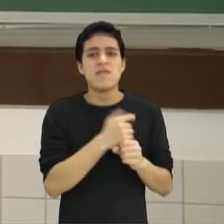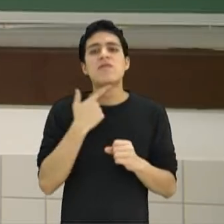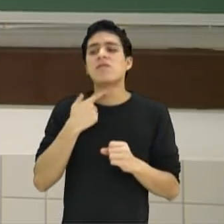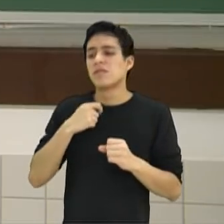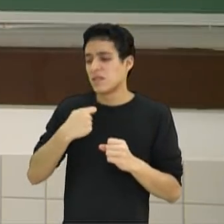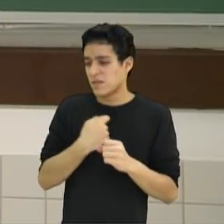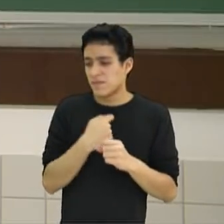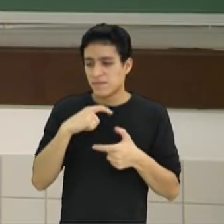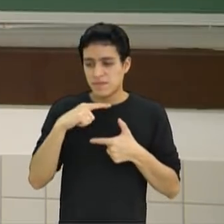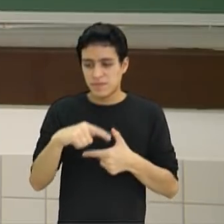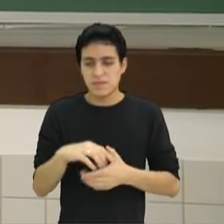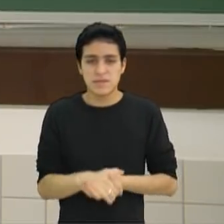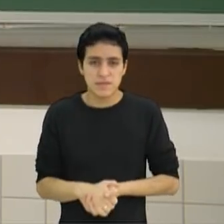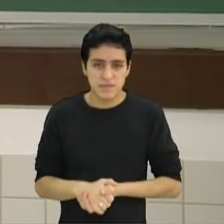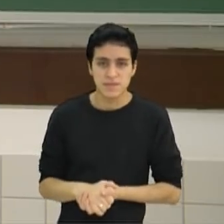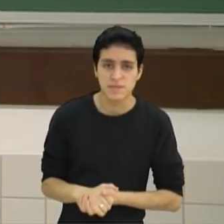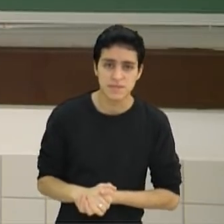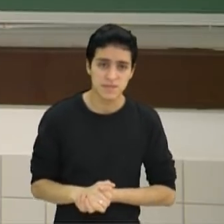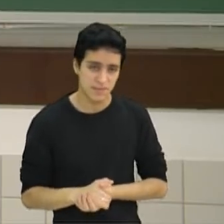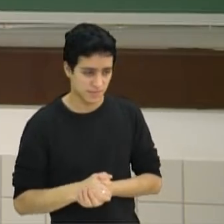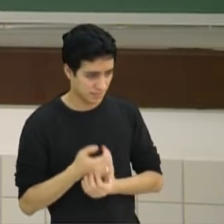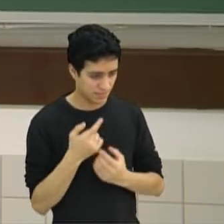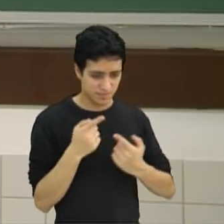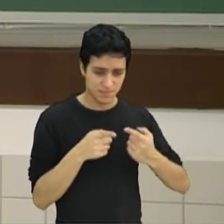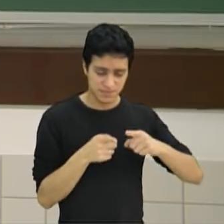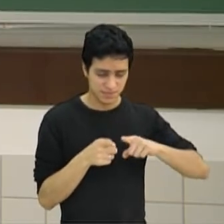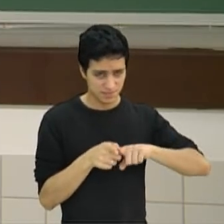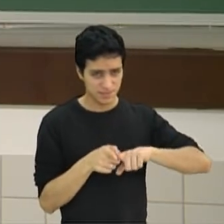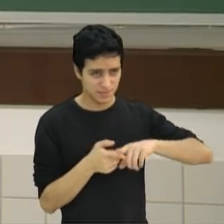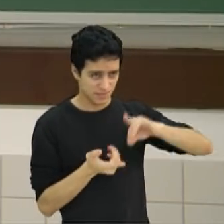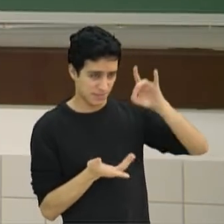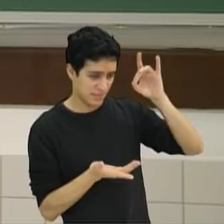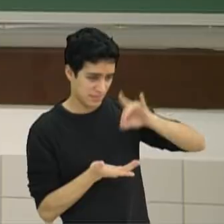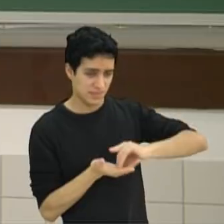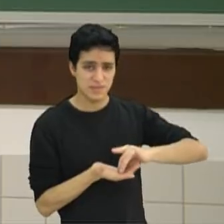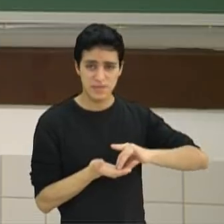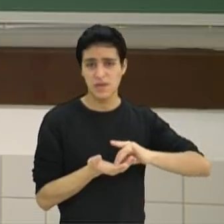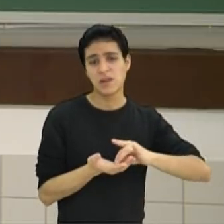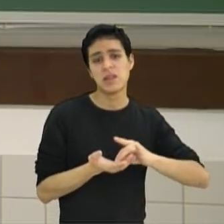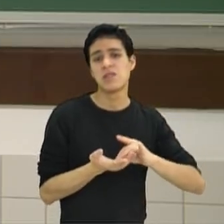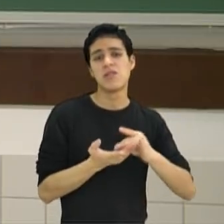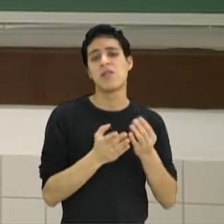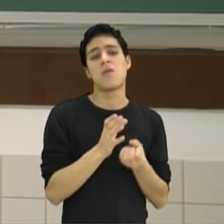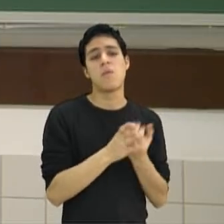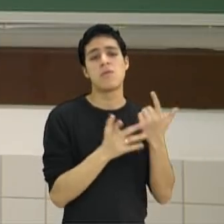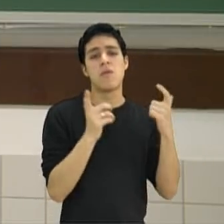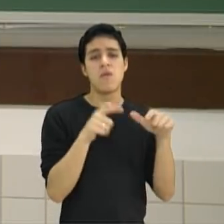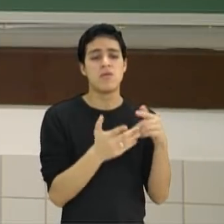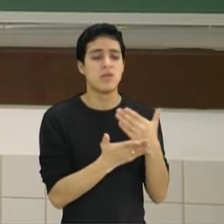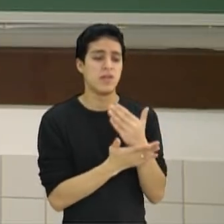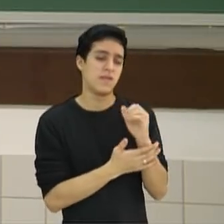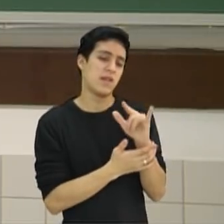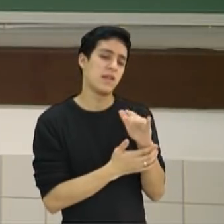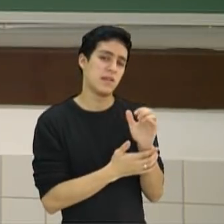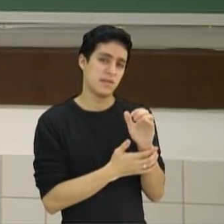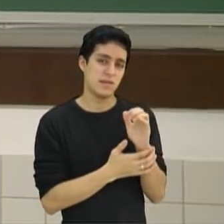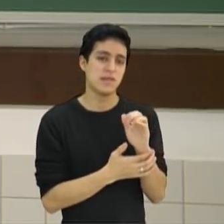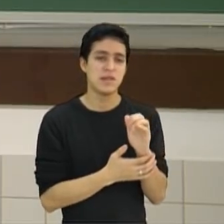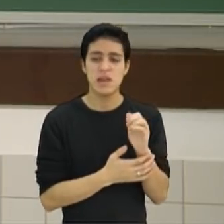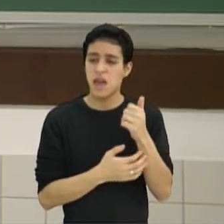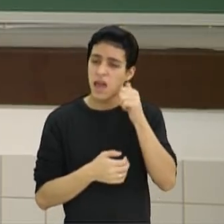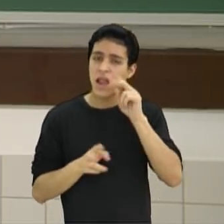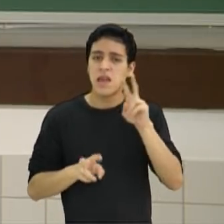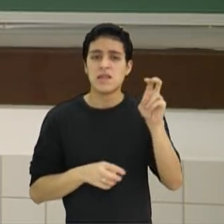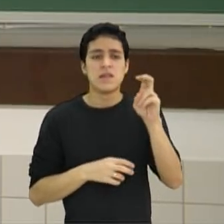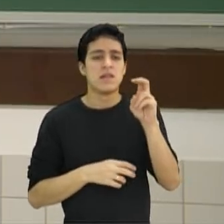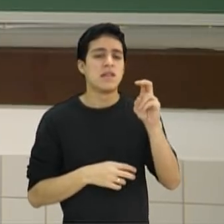E também temos a origem do Alice no País das Maravilhas, quando ela cita Lewis Carroll, que